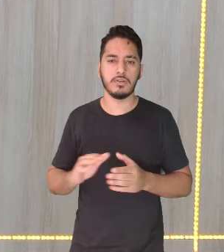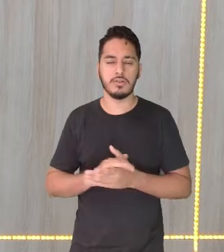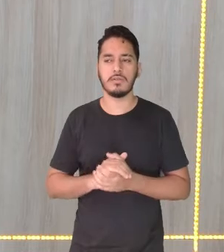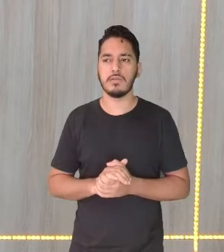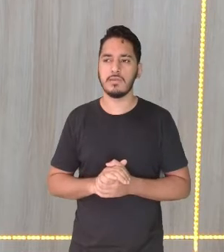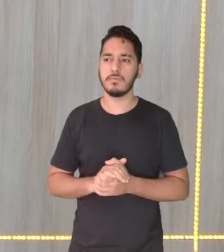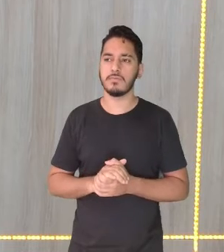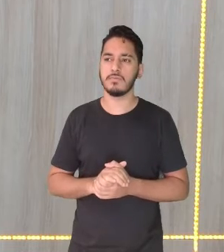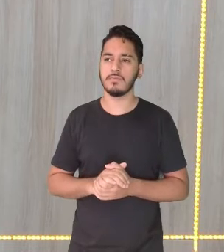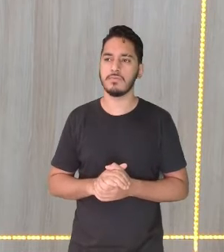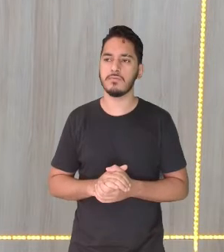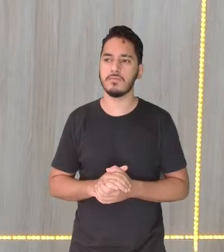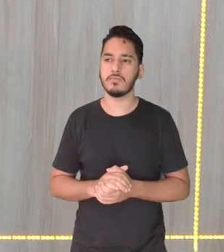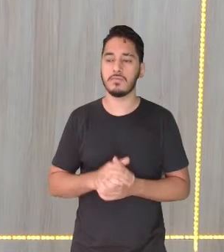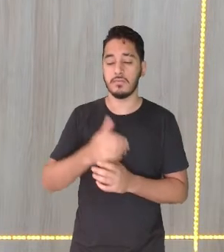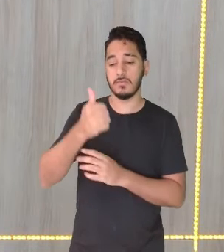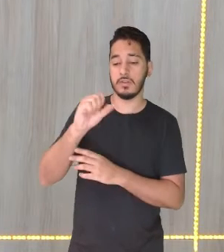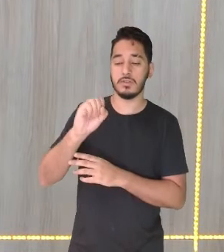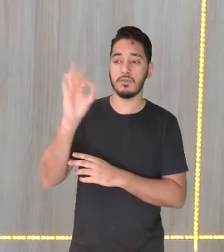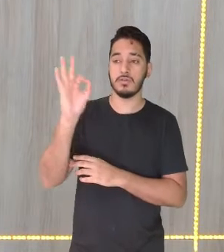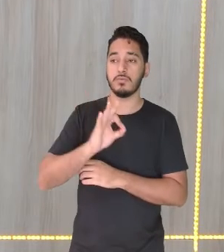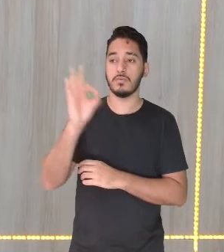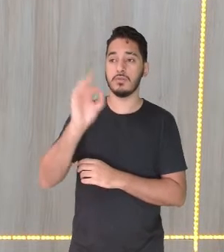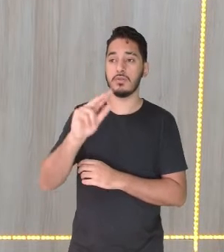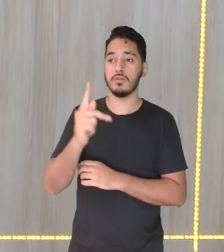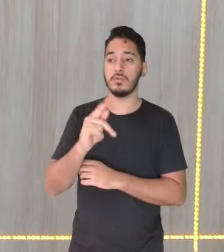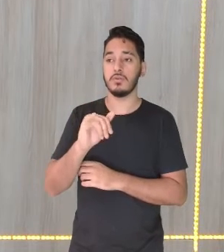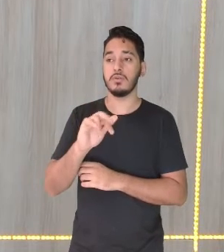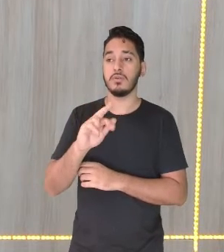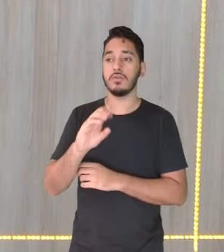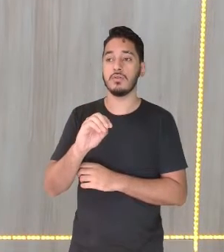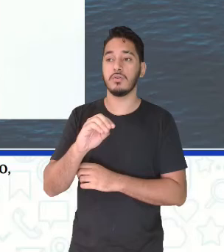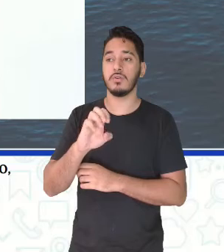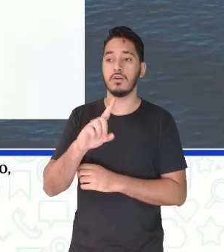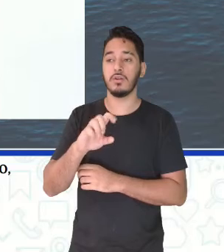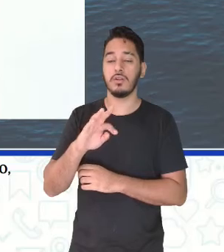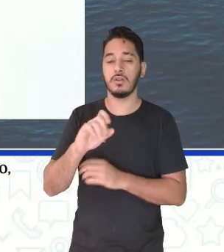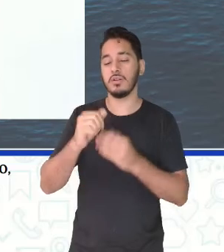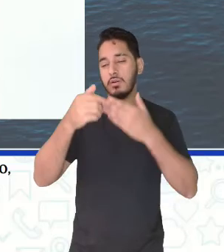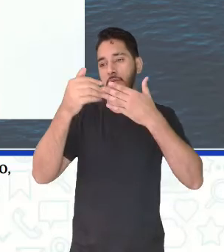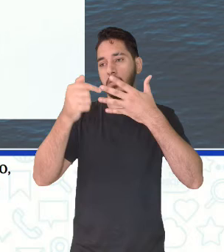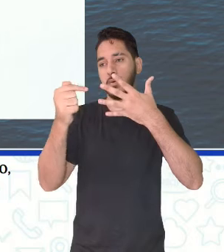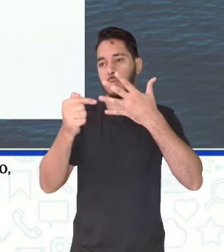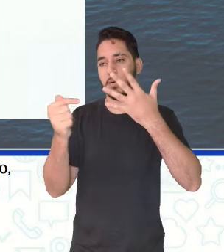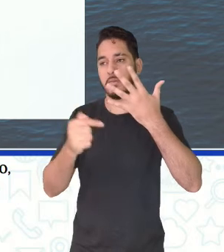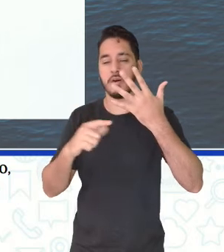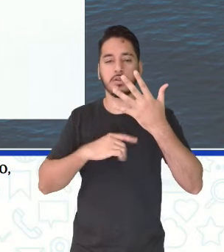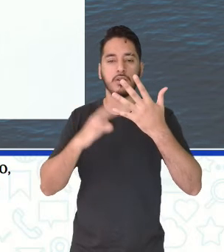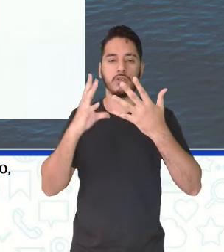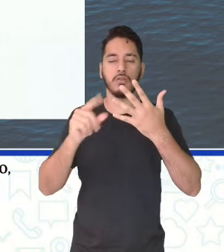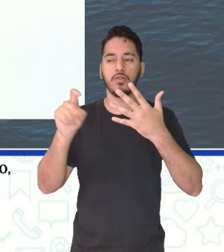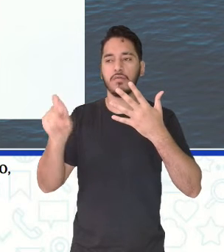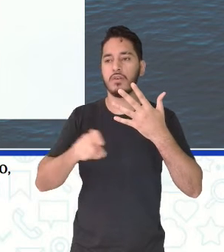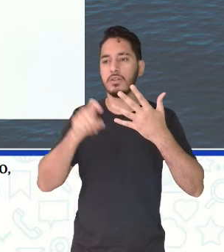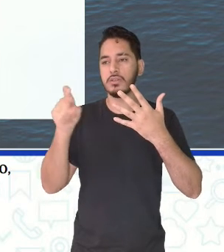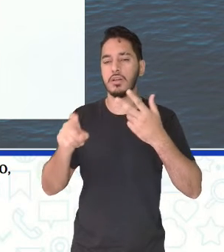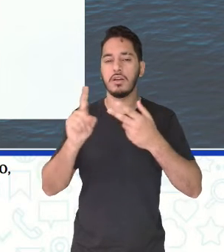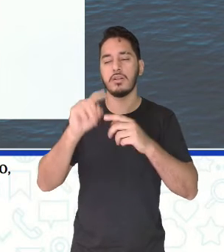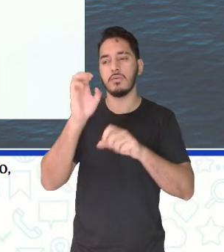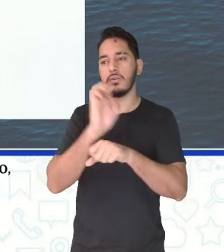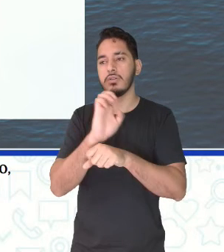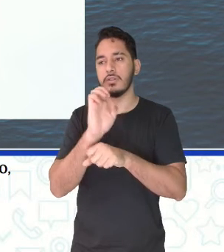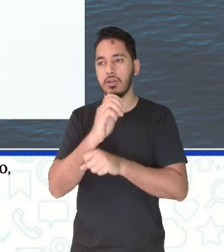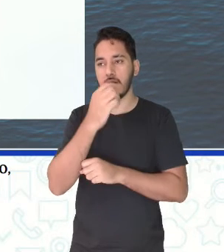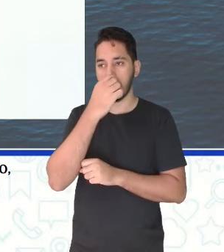né? 18% hidrelétricas, né? E por aí vai, tem fazendas pelo Estado,